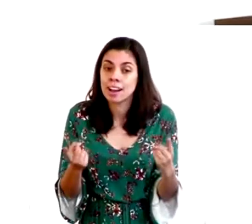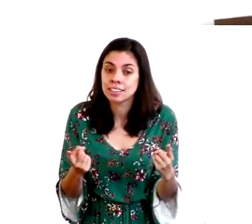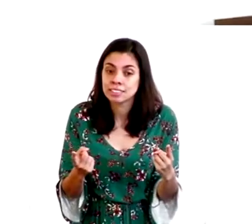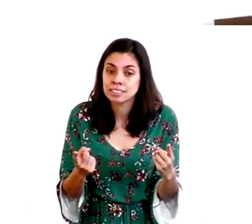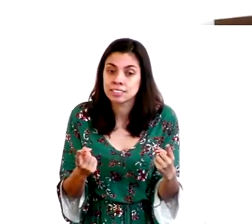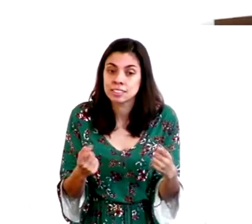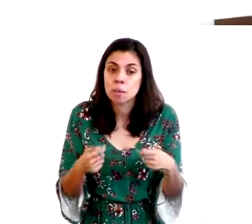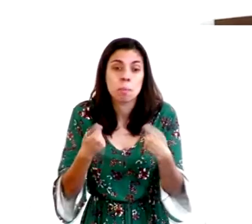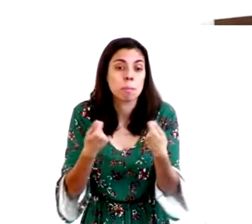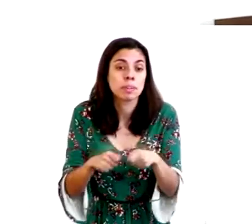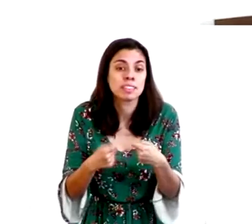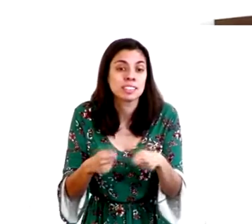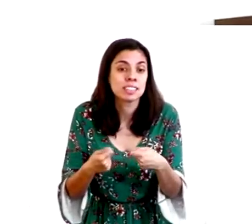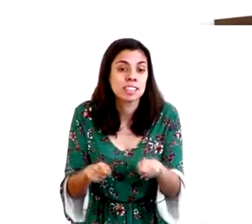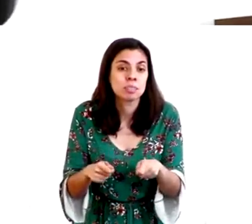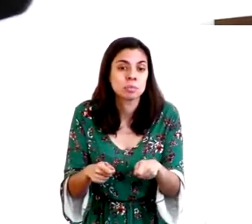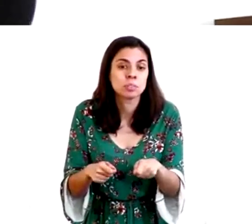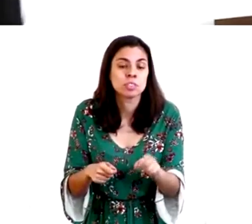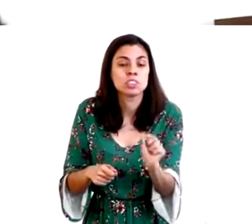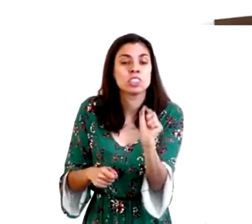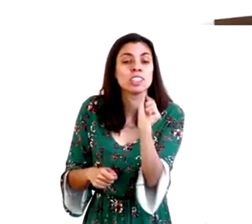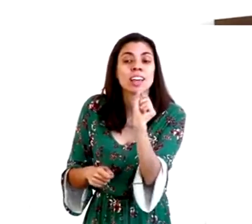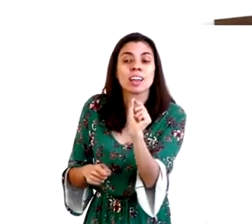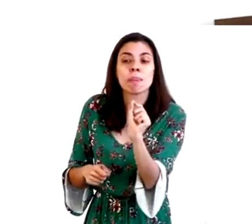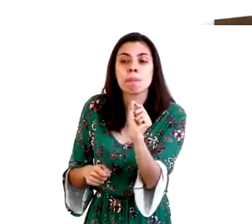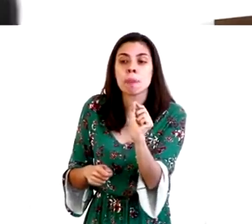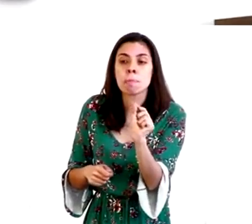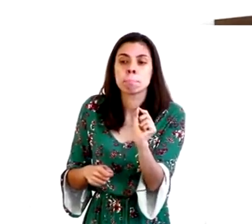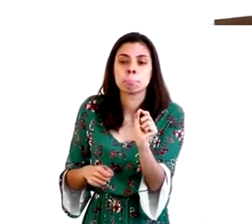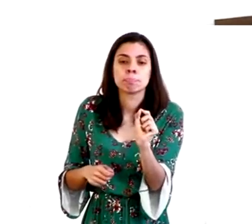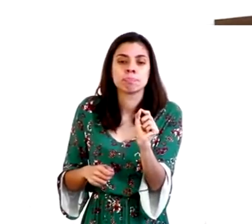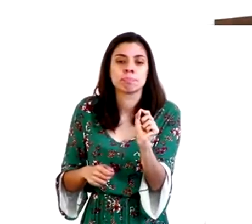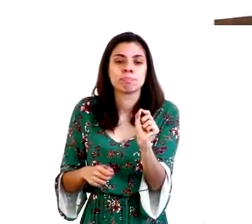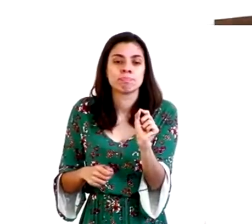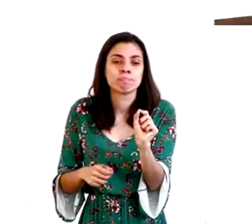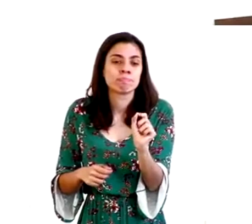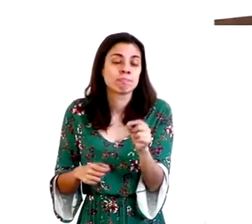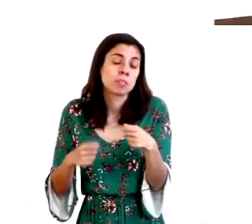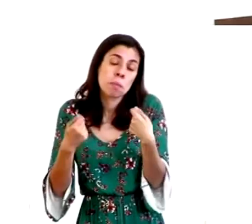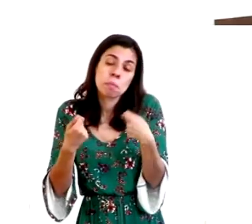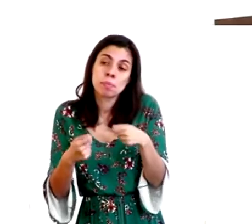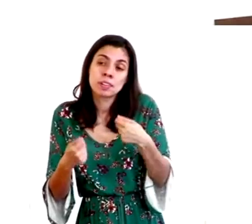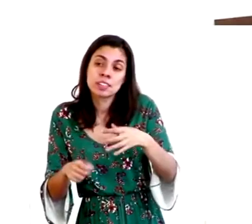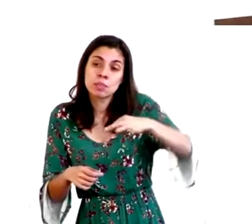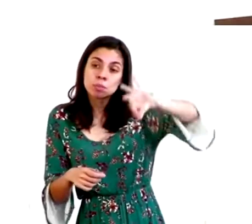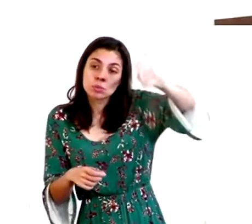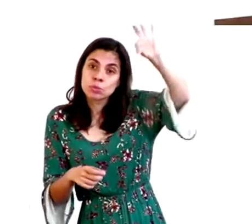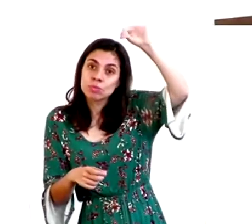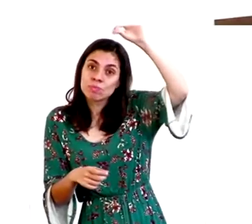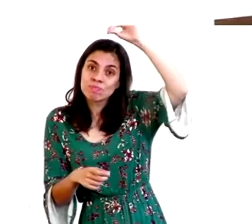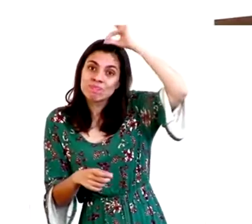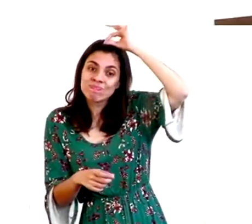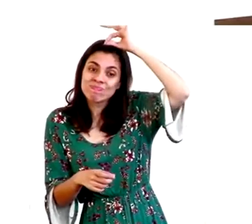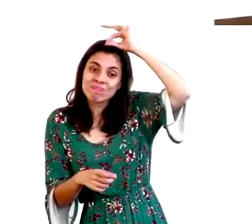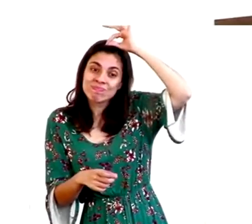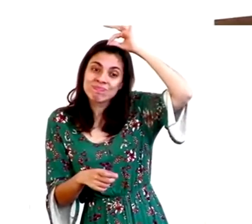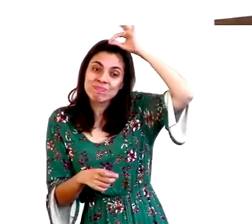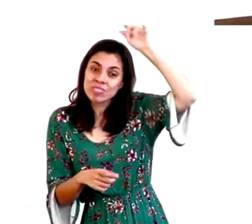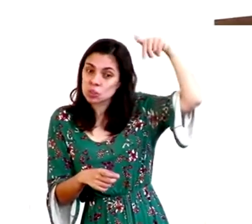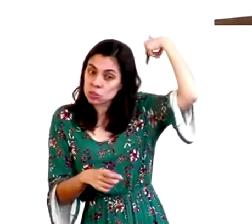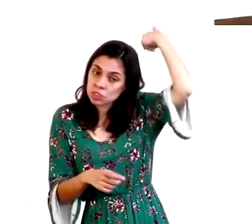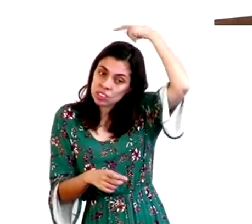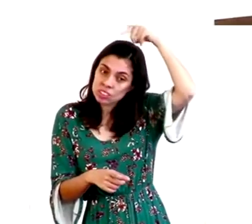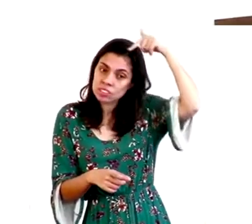nós dependemos de uma obra do Espírito Santo, algo sobrenatural que vem de fora de nós,